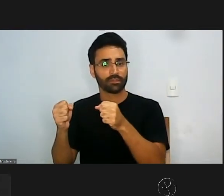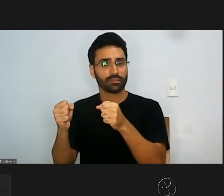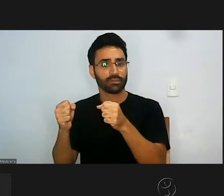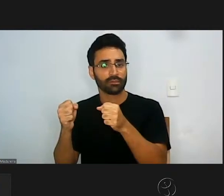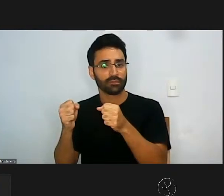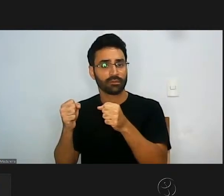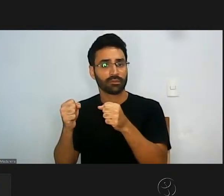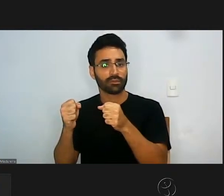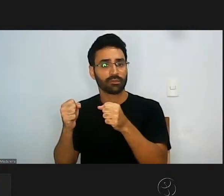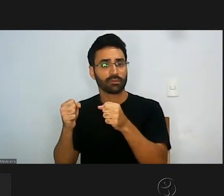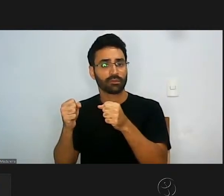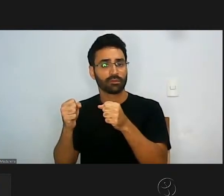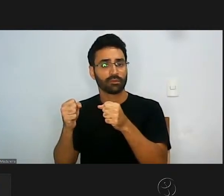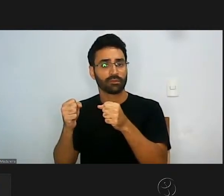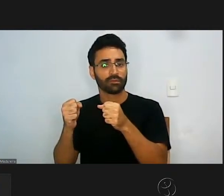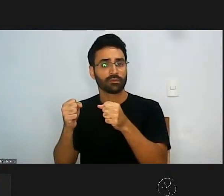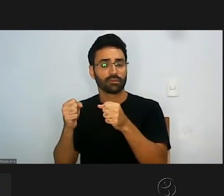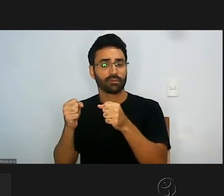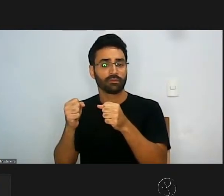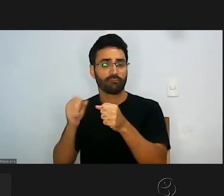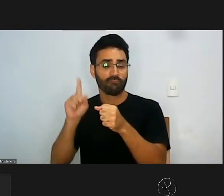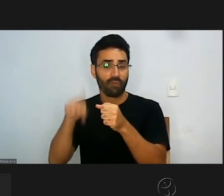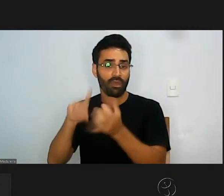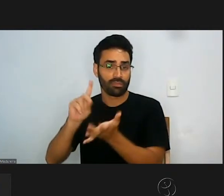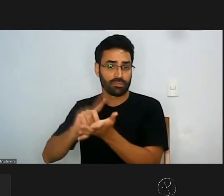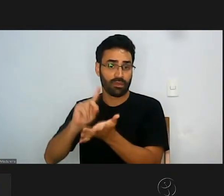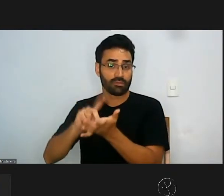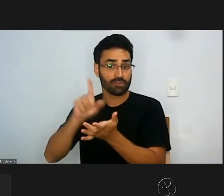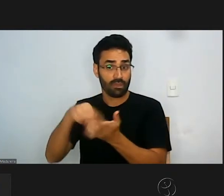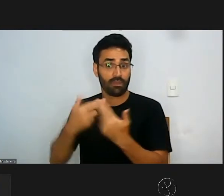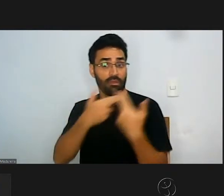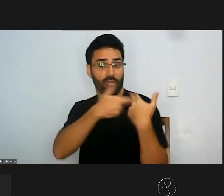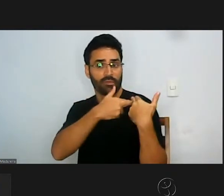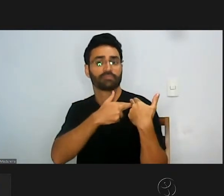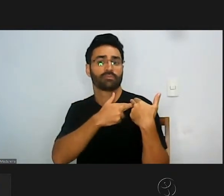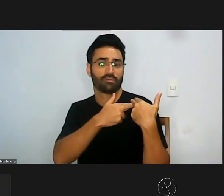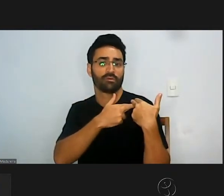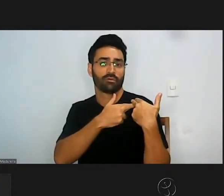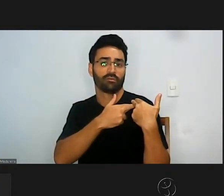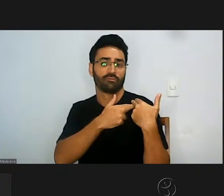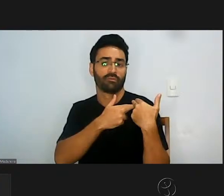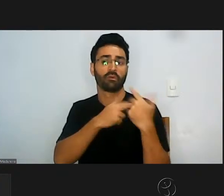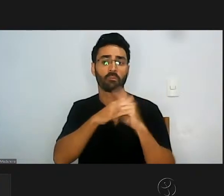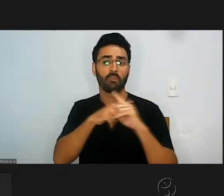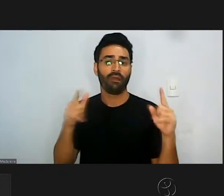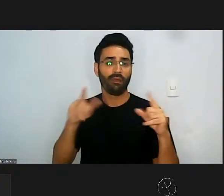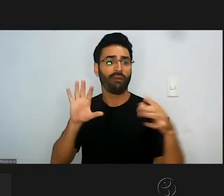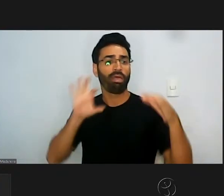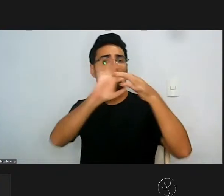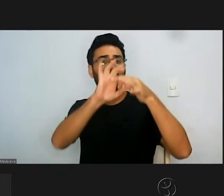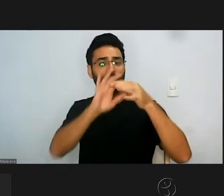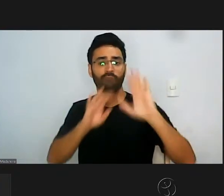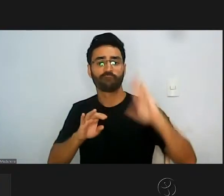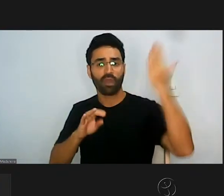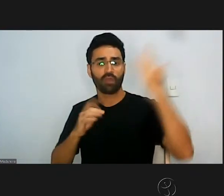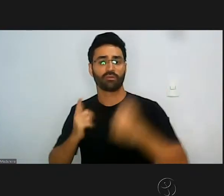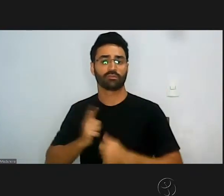os responsáveis e a quem os demagogos servem lealmente. Vale a